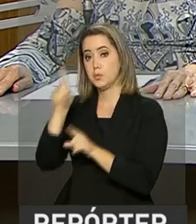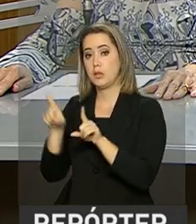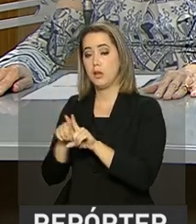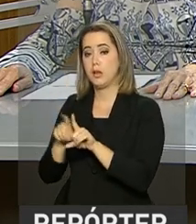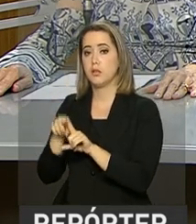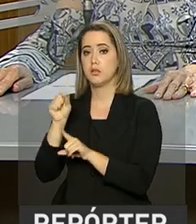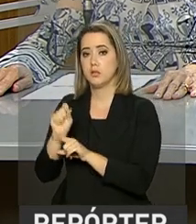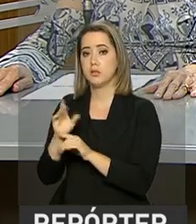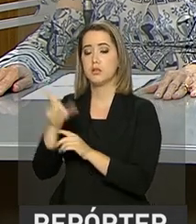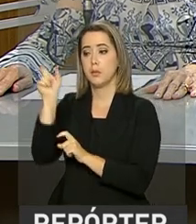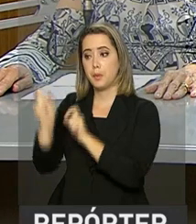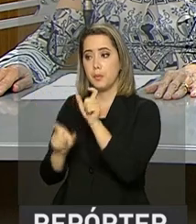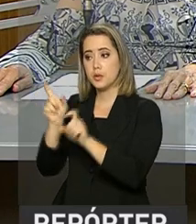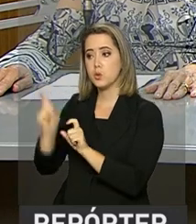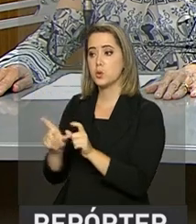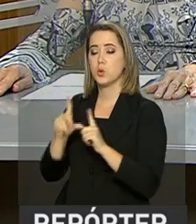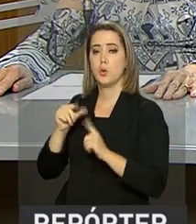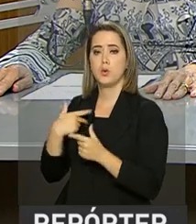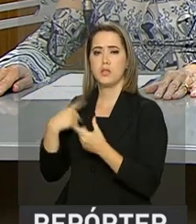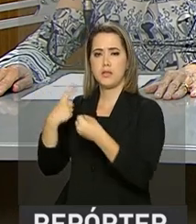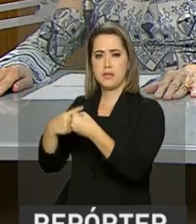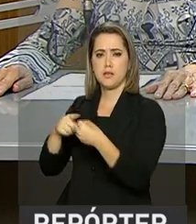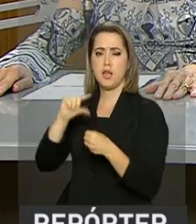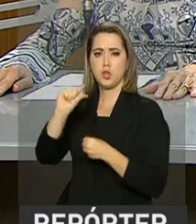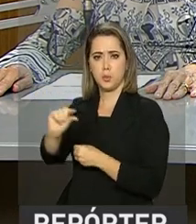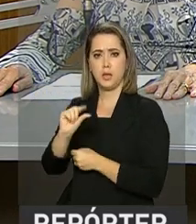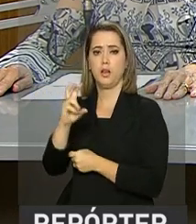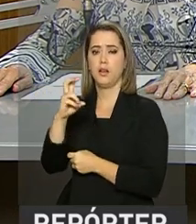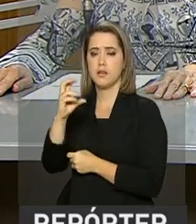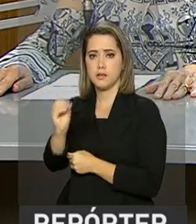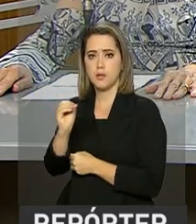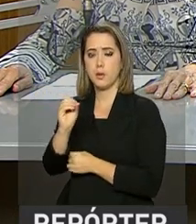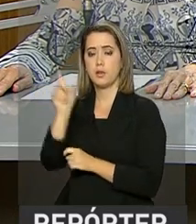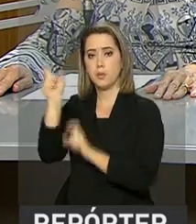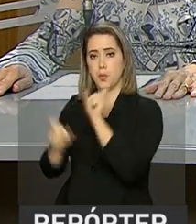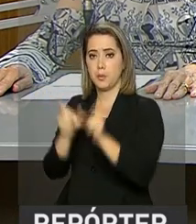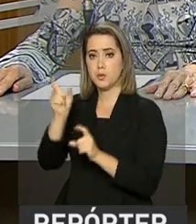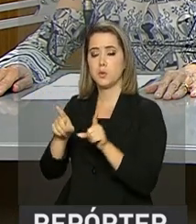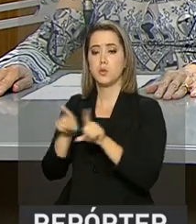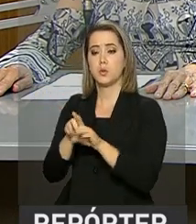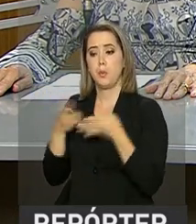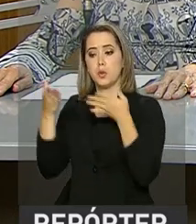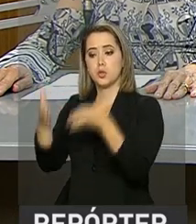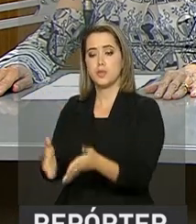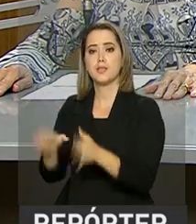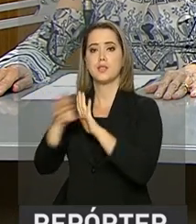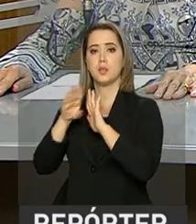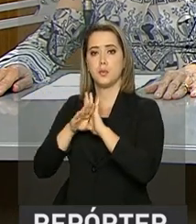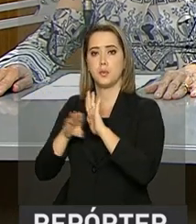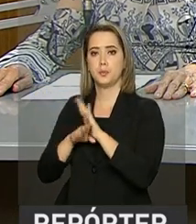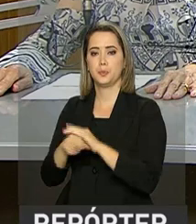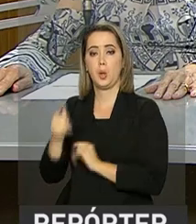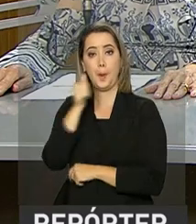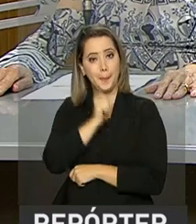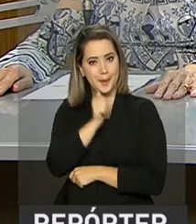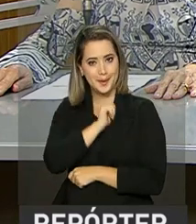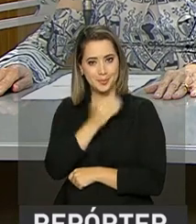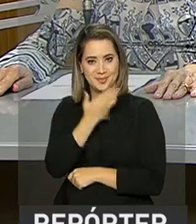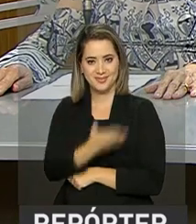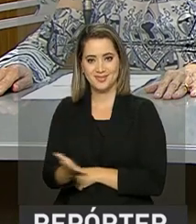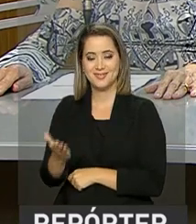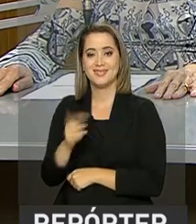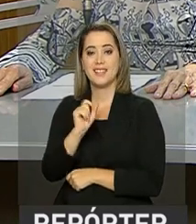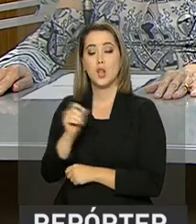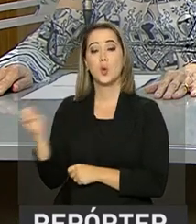disso, moradores de cidades com menos de 50 mil habitantes vão poder ter acesso ao programa. E para dar mais detalhes desses